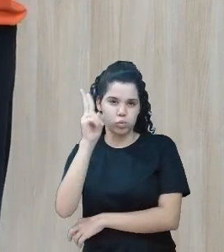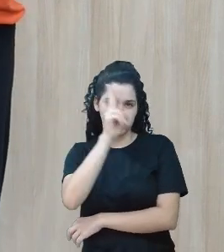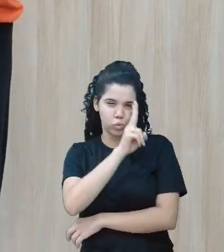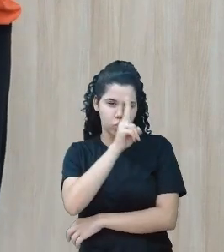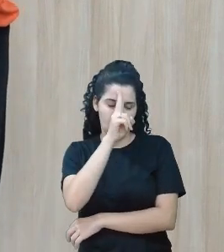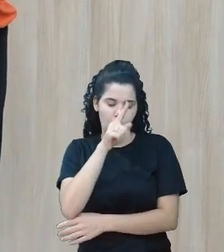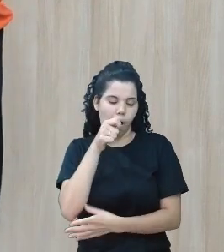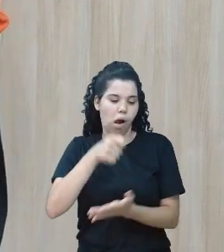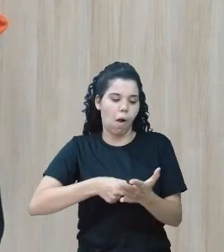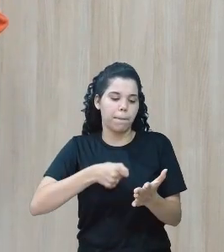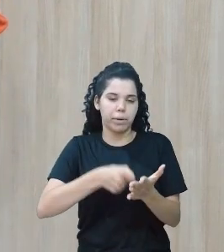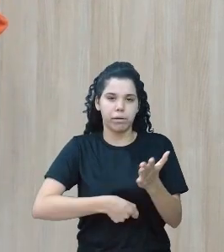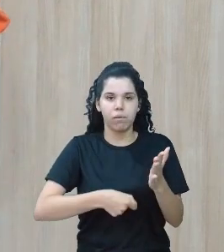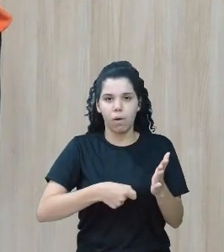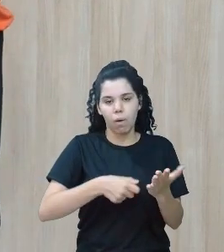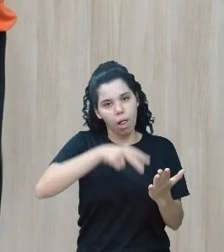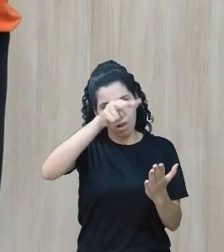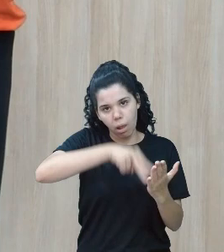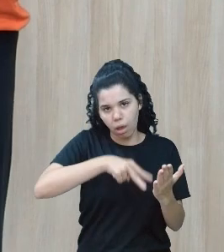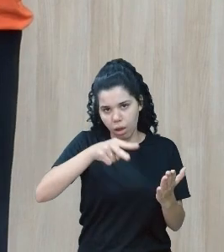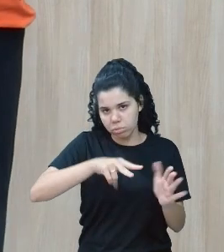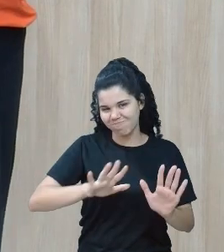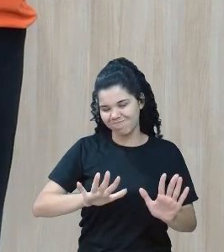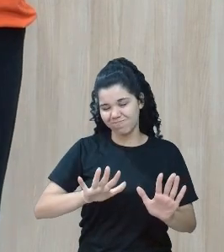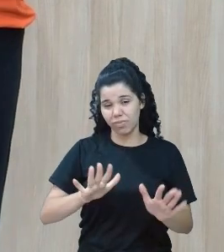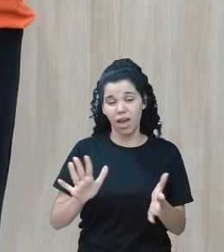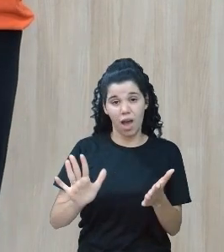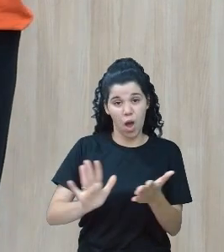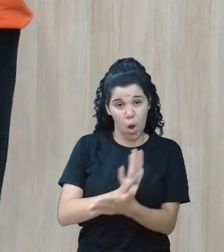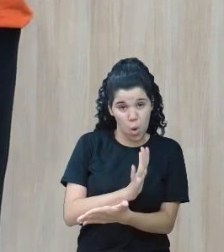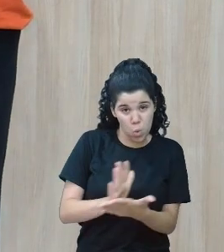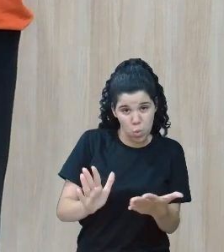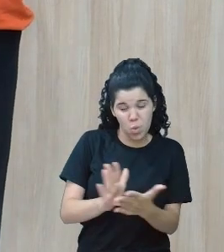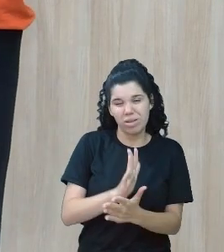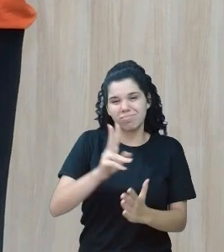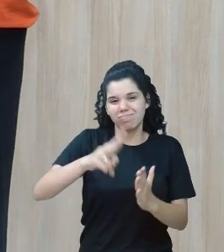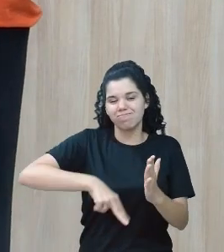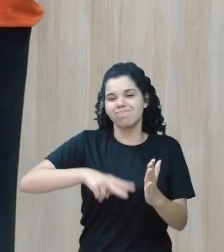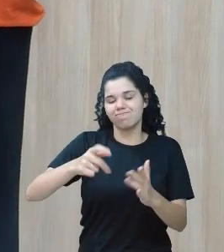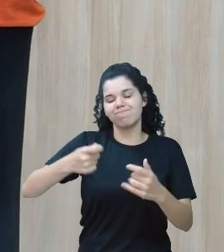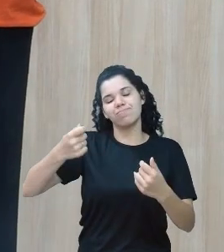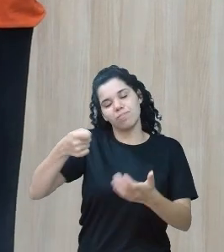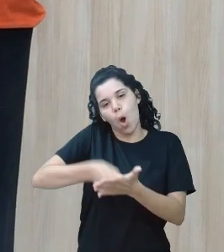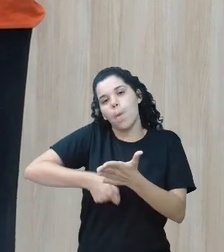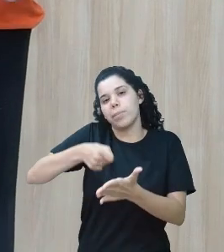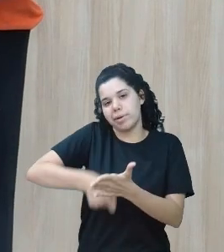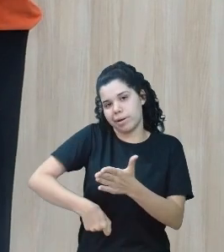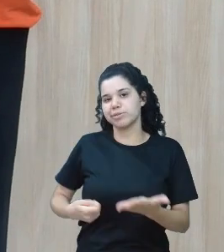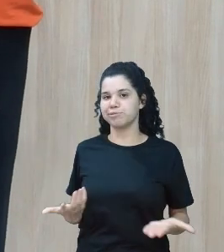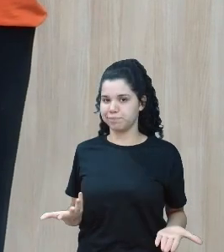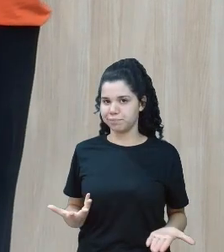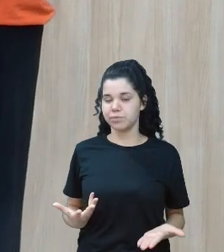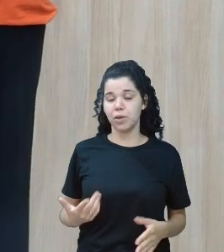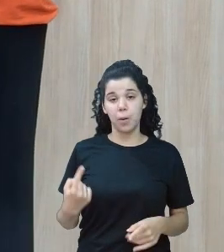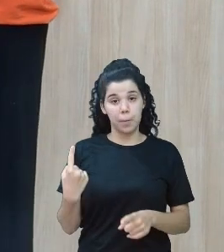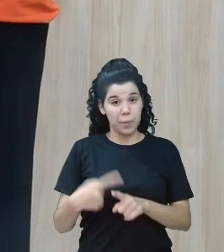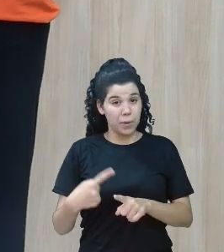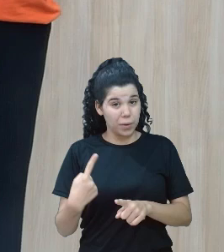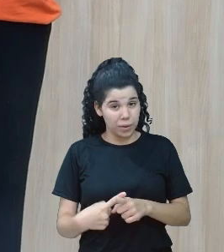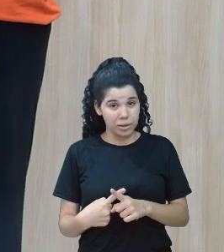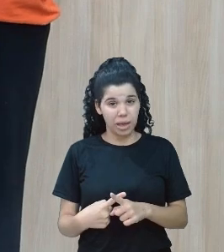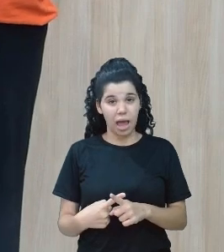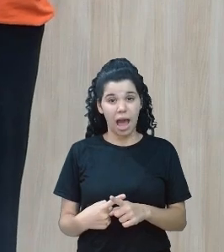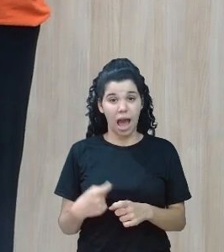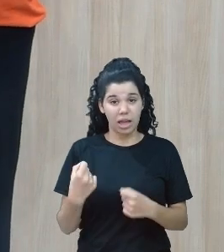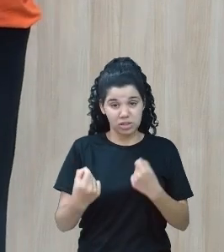me obrigou a ler aquilo. Algumas leituras, infelizmente, são obrigatórias nas nossas vidas. Porque eu vou dizer para vocês,